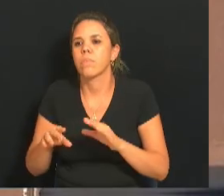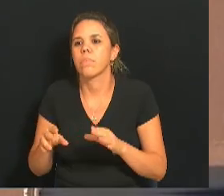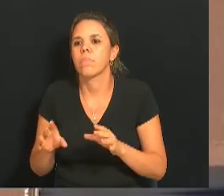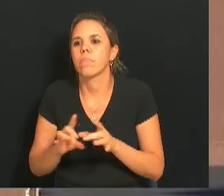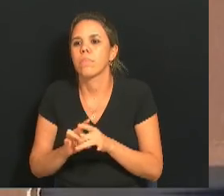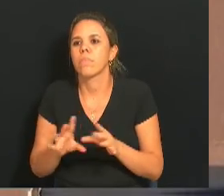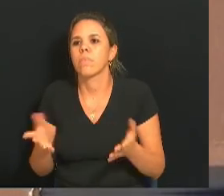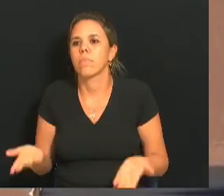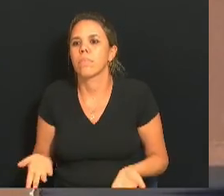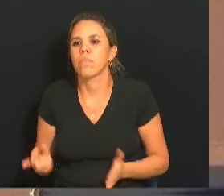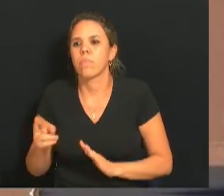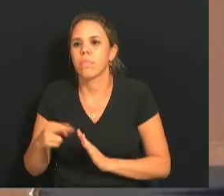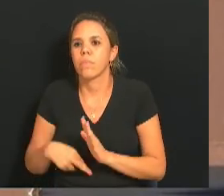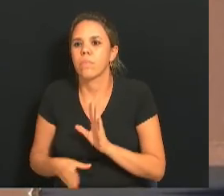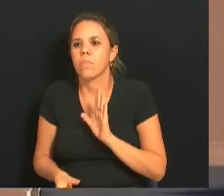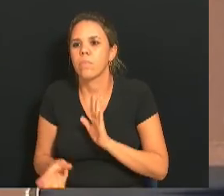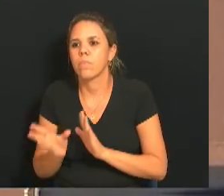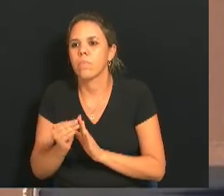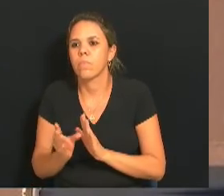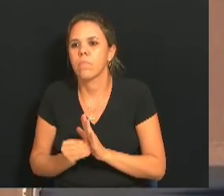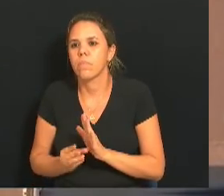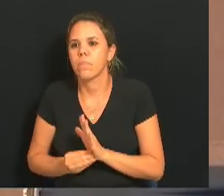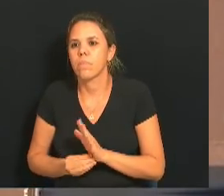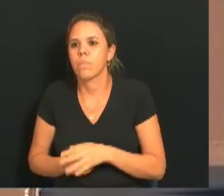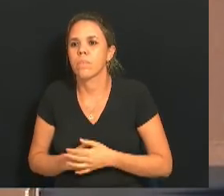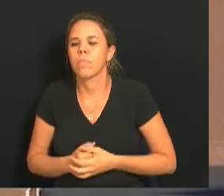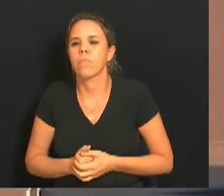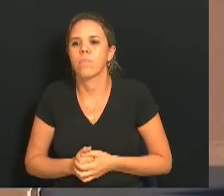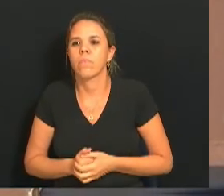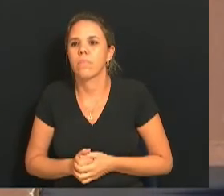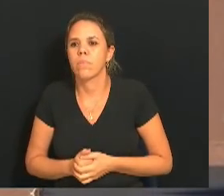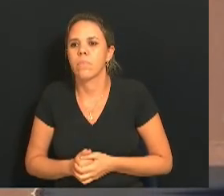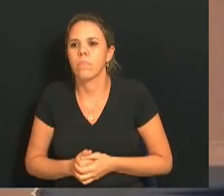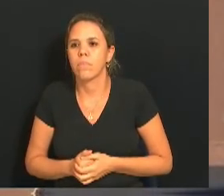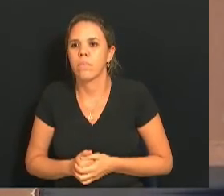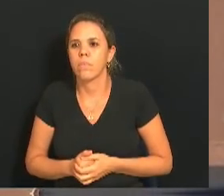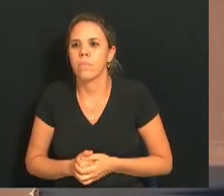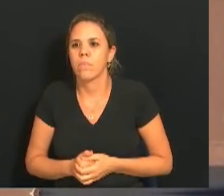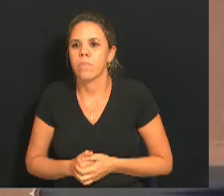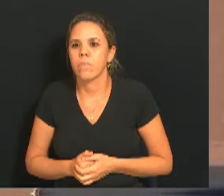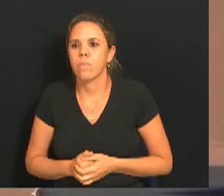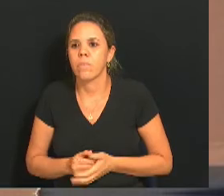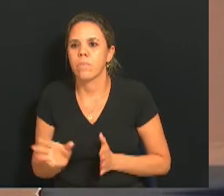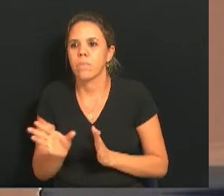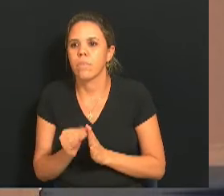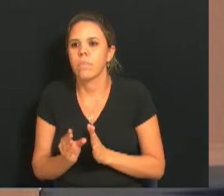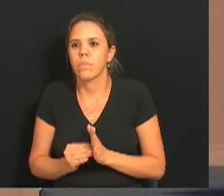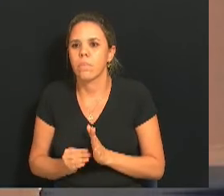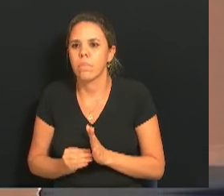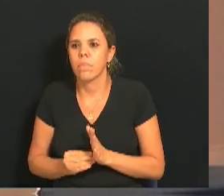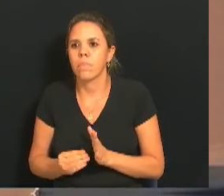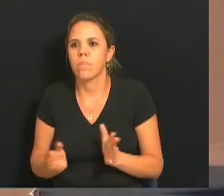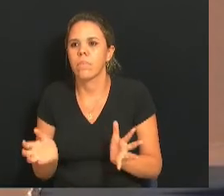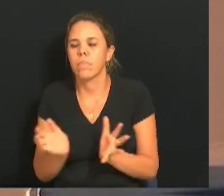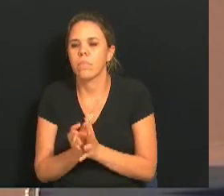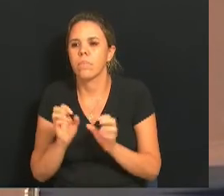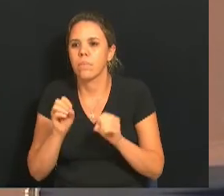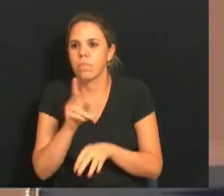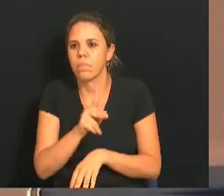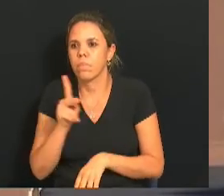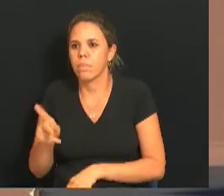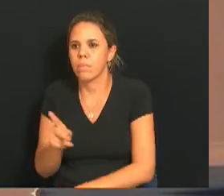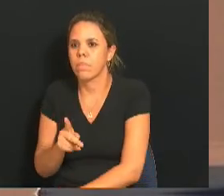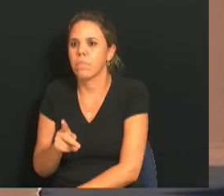É o relatório, e aí a gente encaminha, anexado a posição do coletivo de educadores, a posição